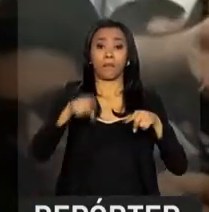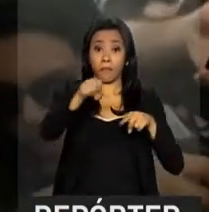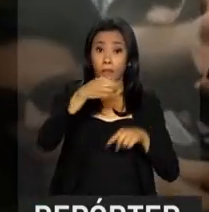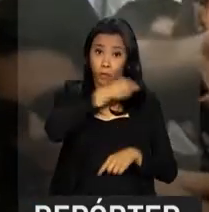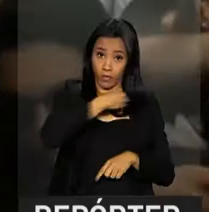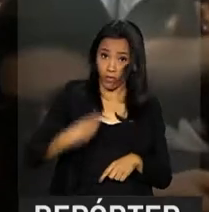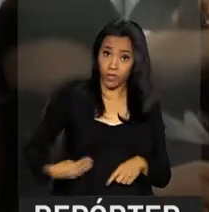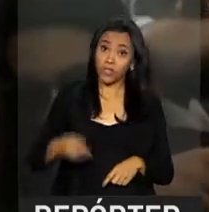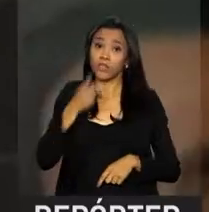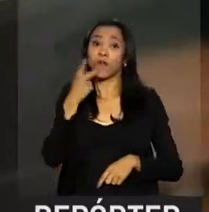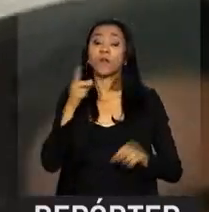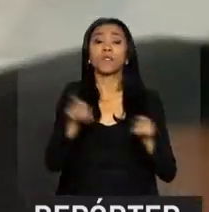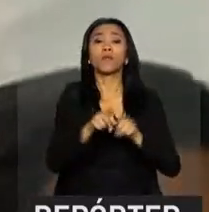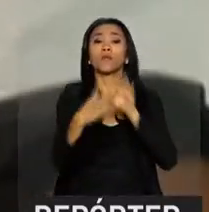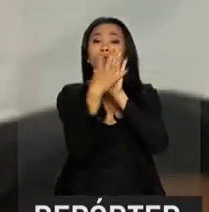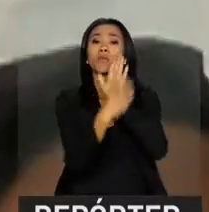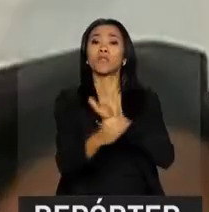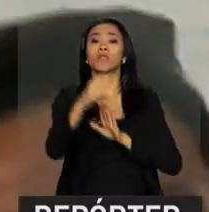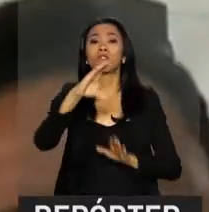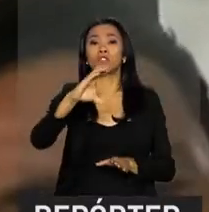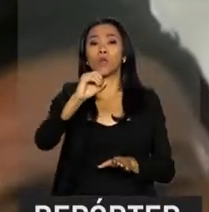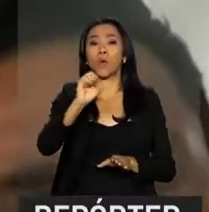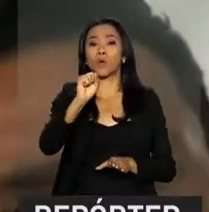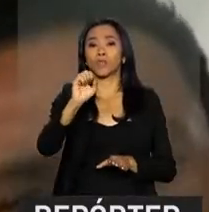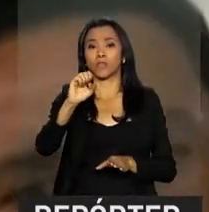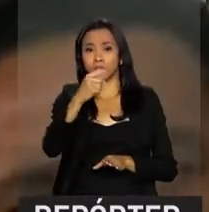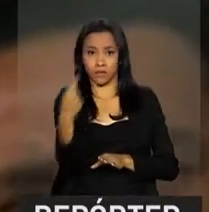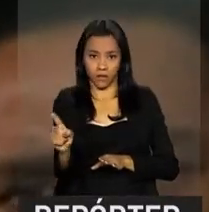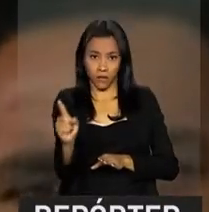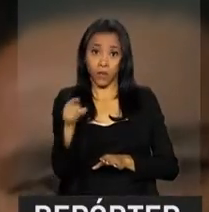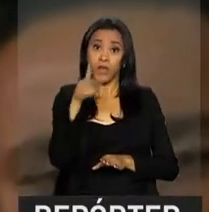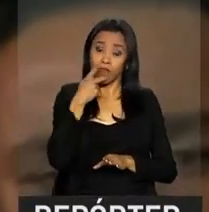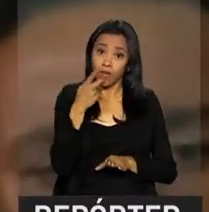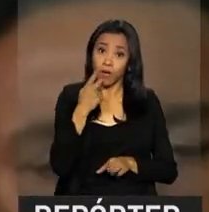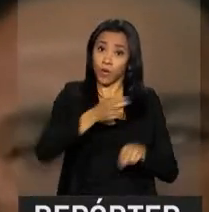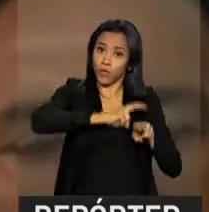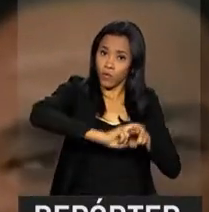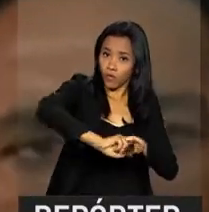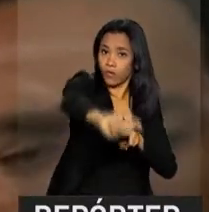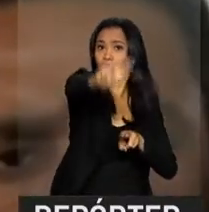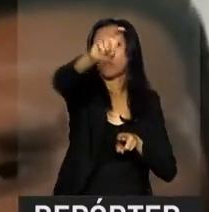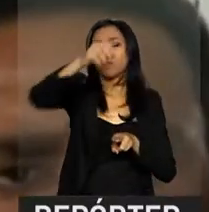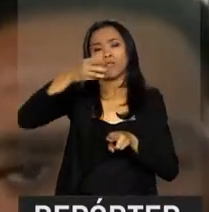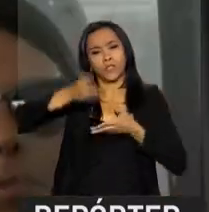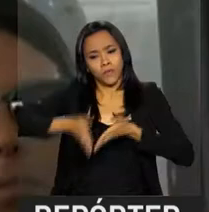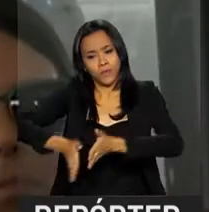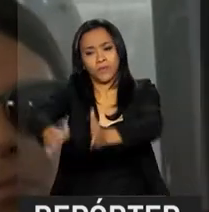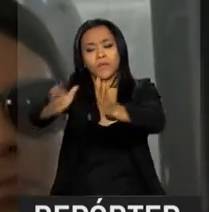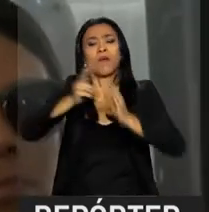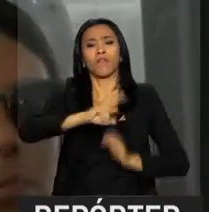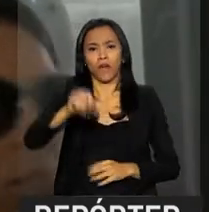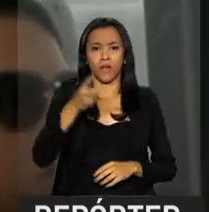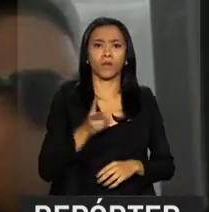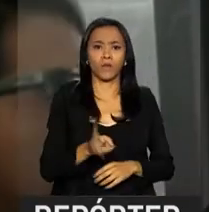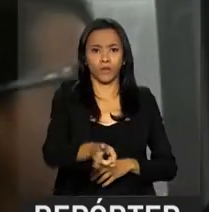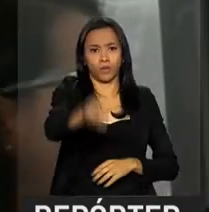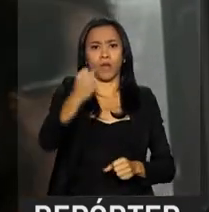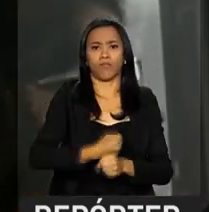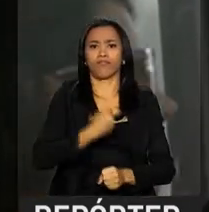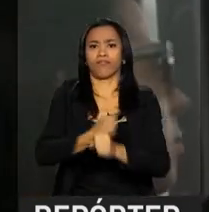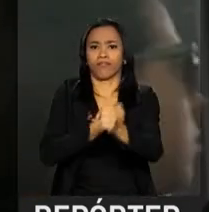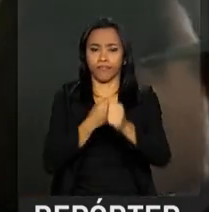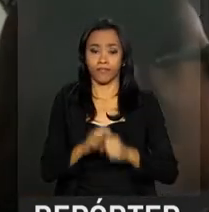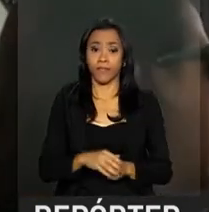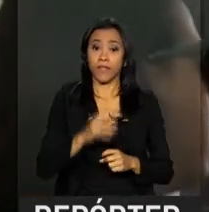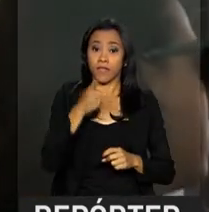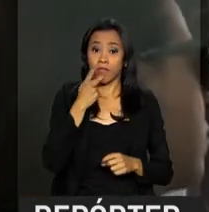de concessões do governo federal e garantiu que as obras em ferrovias e rodovias vão continuar. Para o semestre